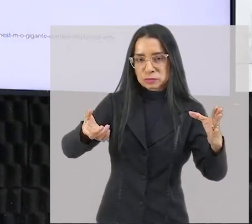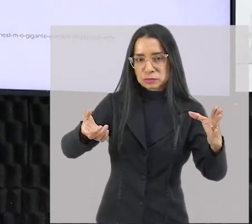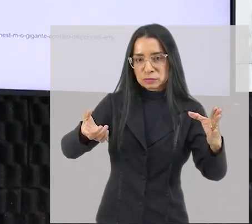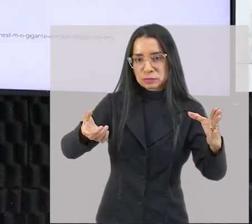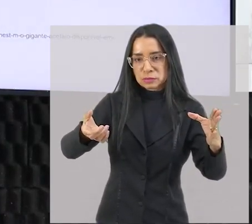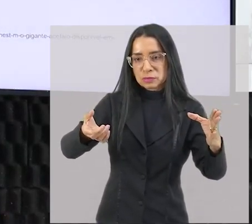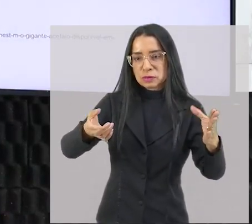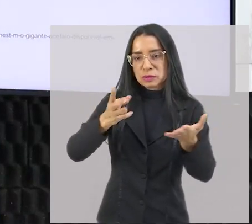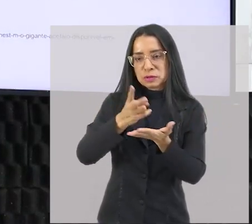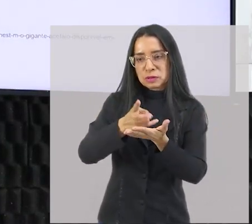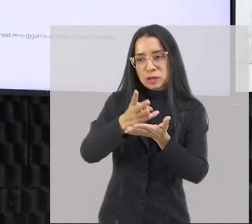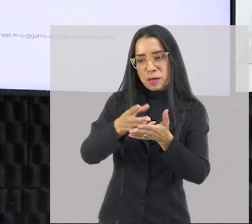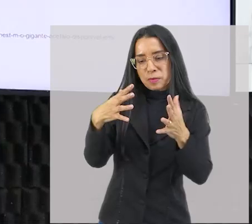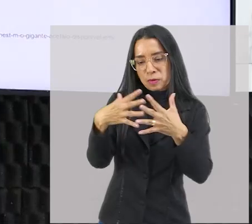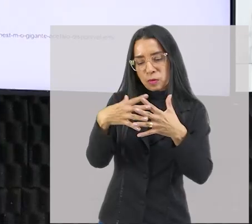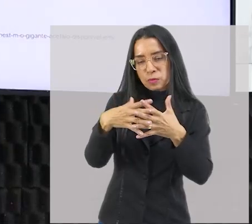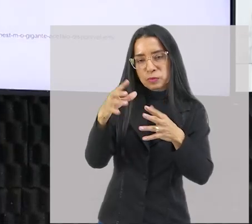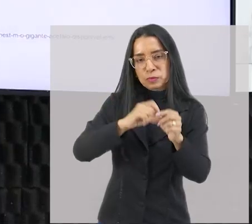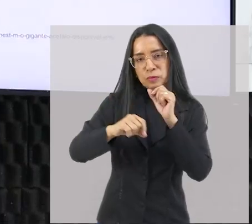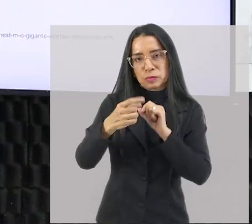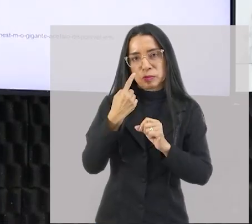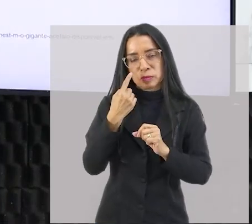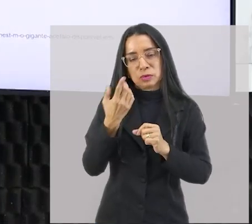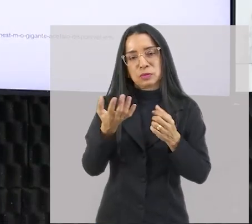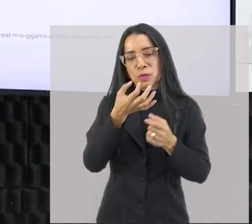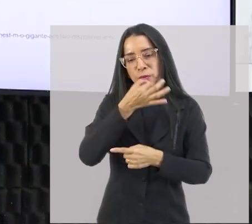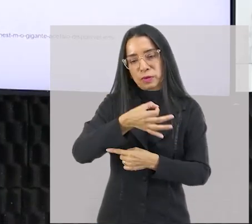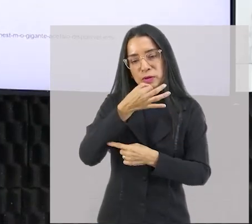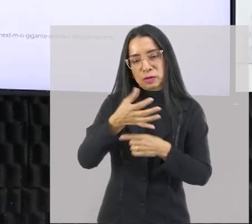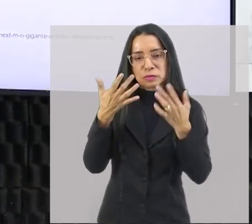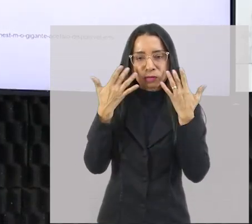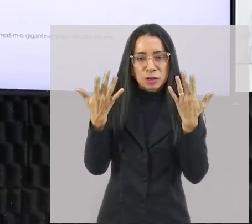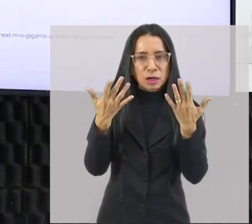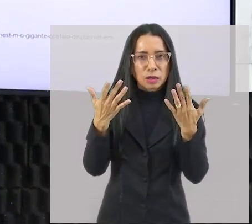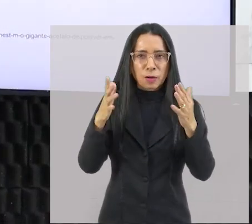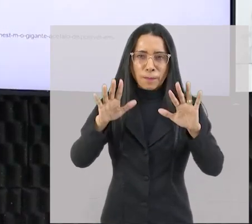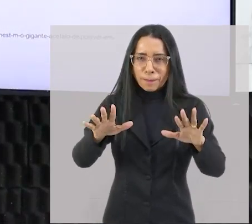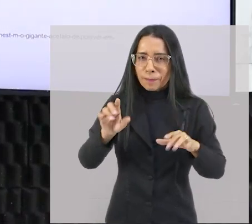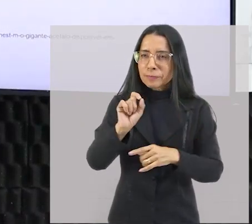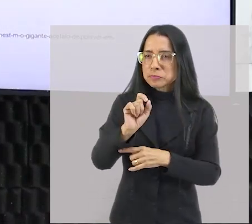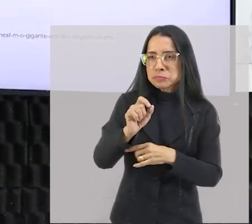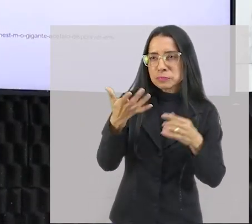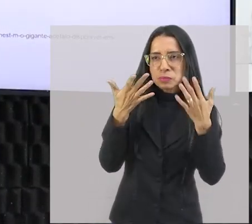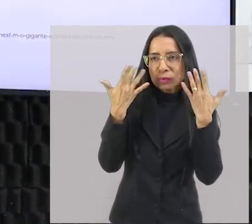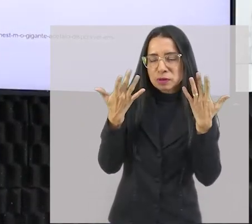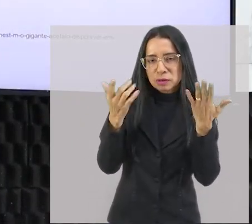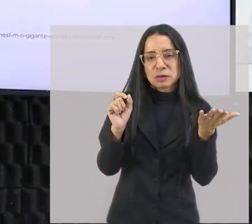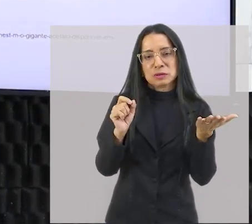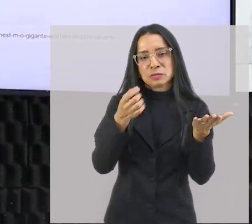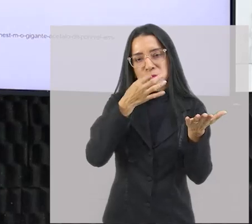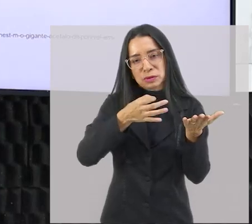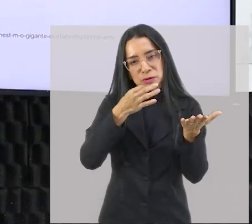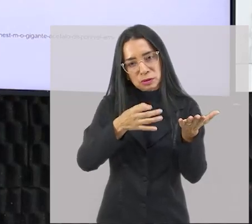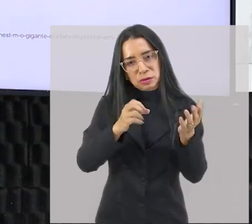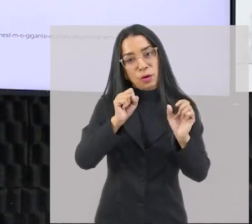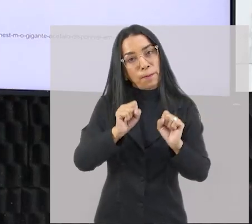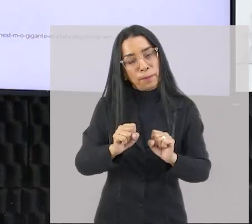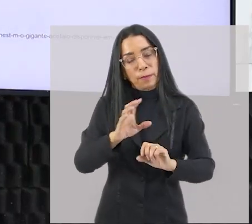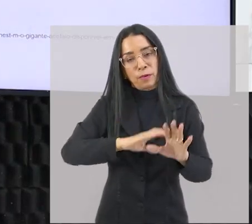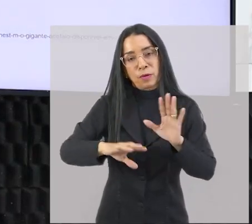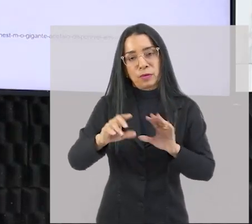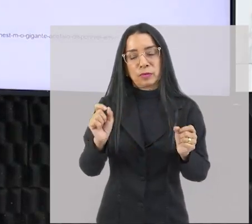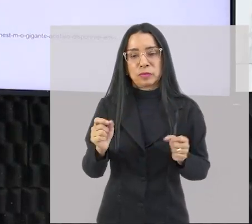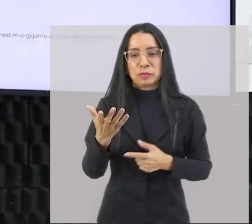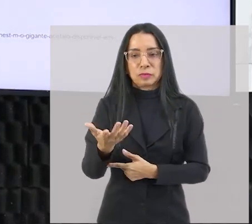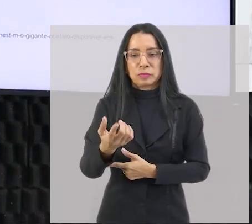sanitário que sempre dá confusão, e vocês que se consideram críticos de arte dizem, mas isso é arte? Você é crítico de arte, então você pode, né? Estou sendo